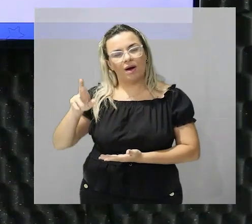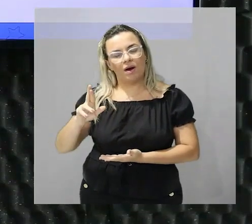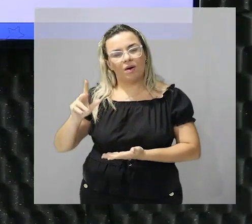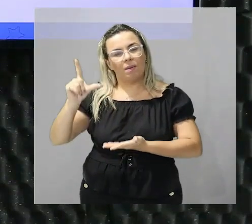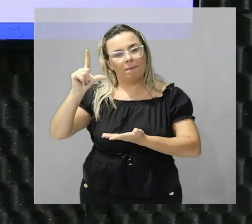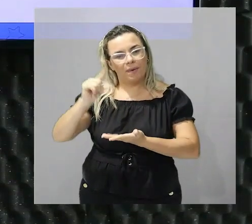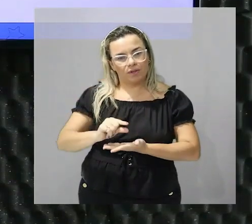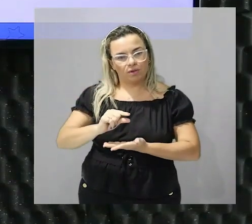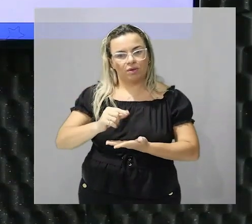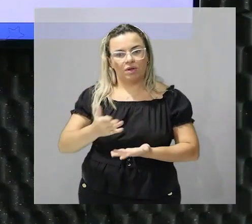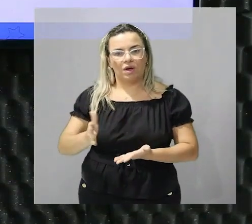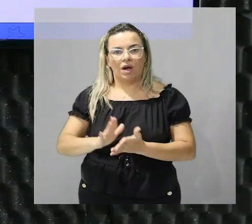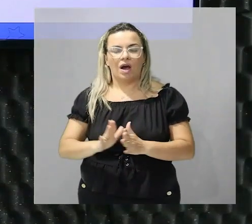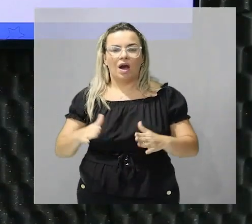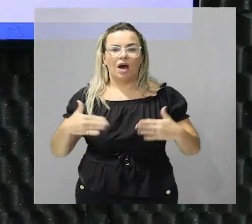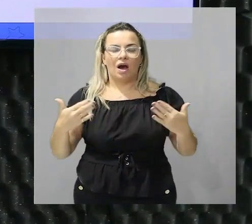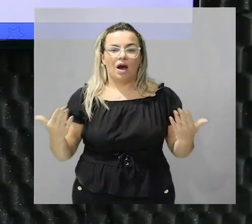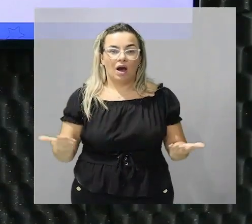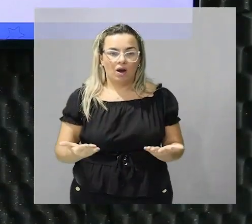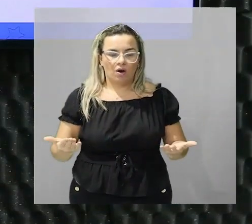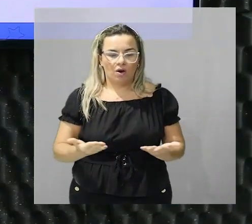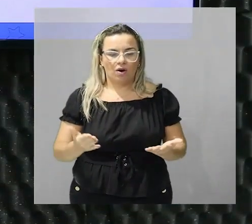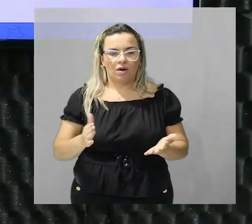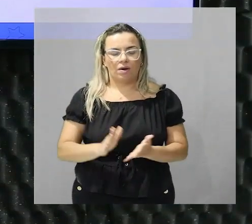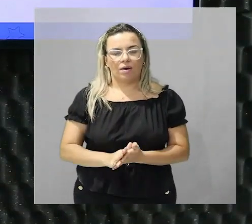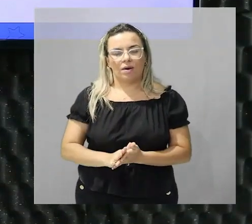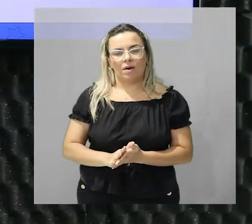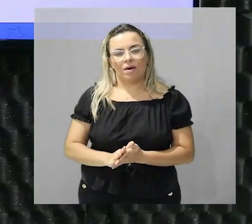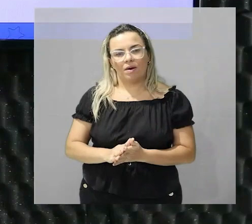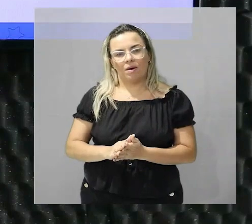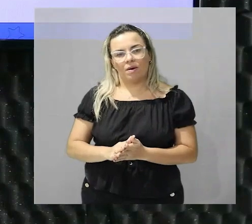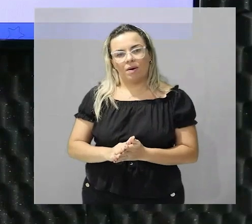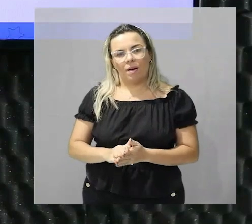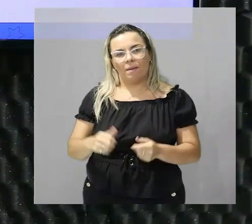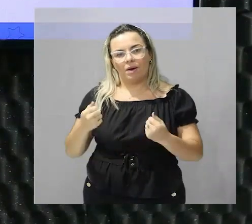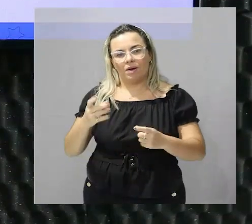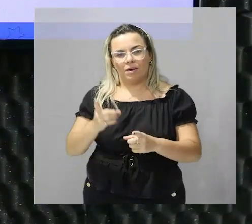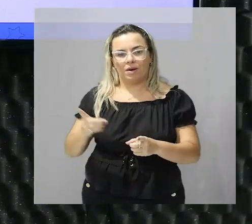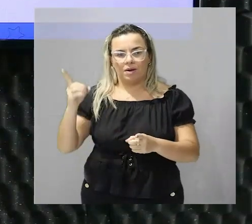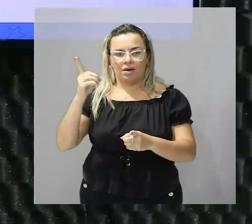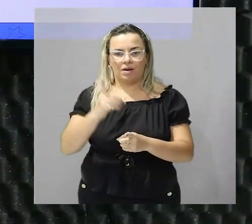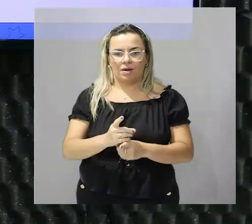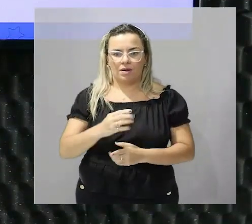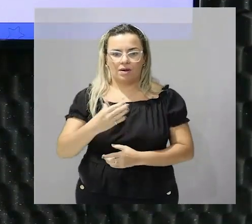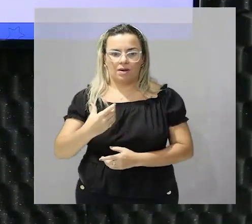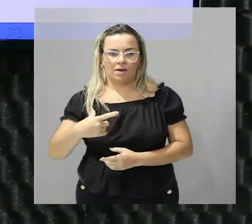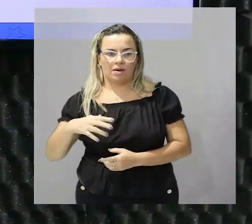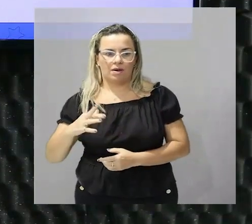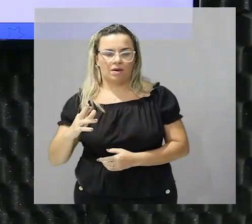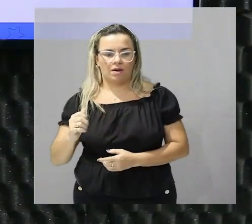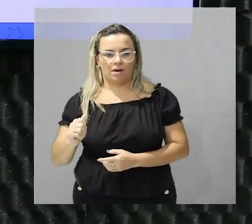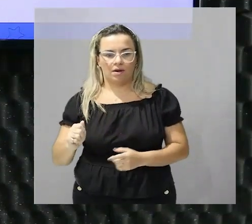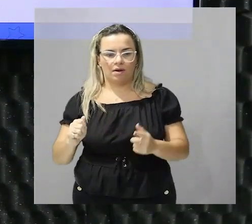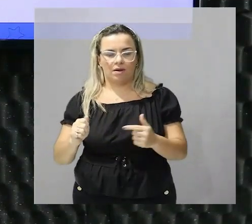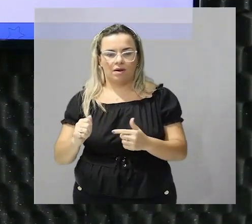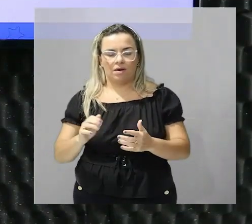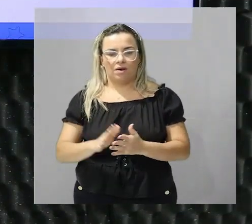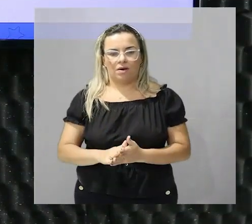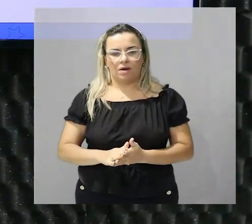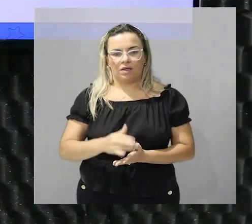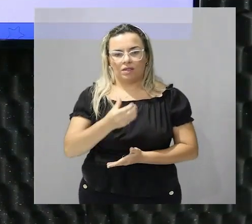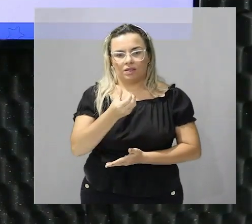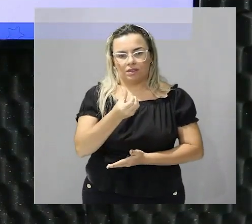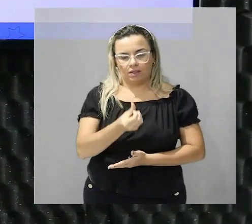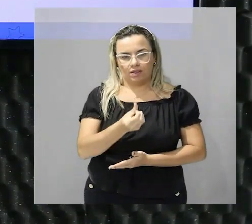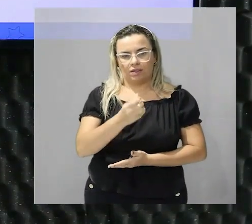qual é o mais econômico para a irmã dele, para a Clara, tá? E ela, no caso dela, ela precisa de seis